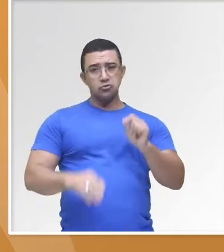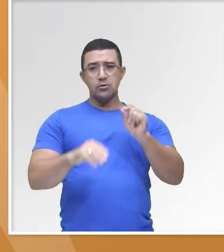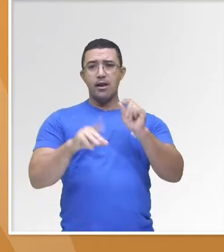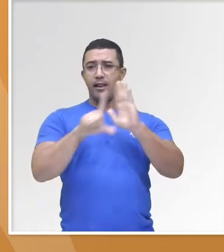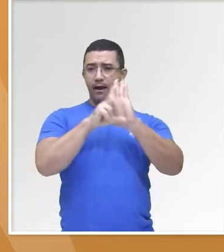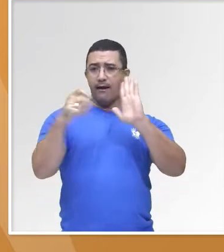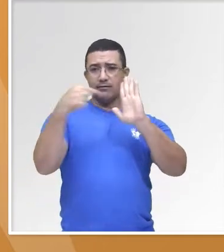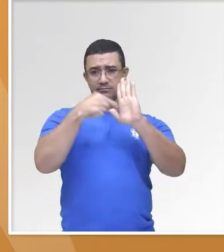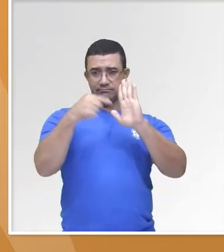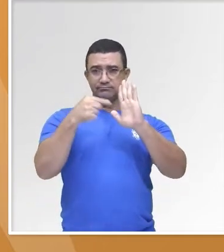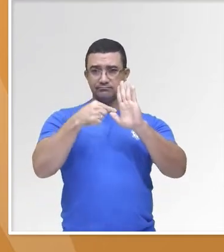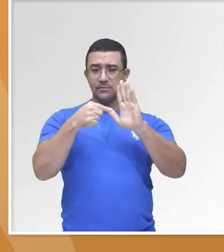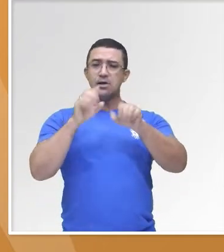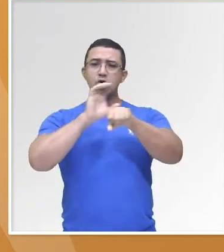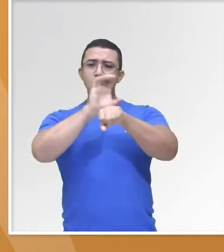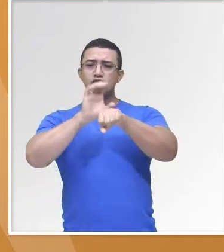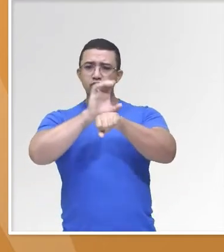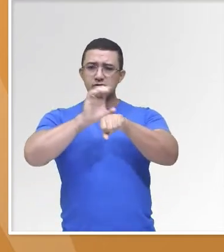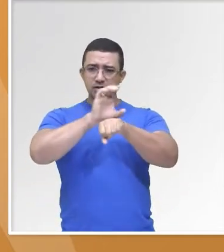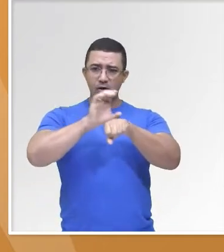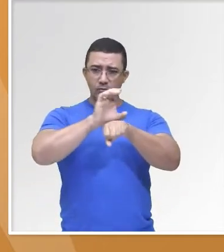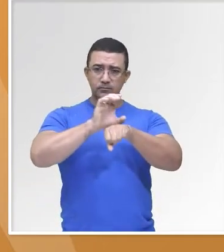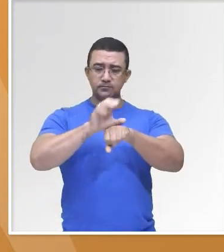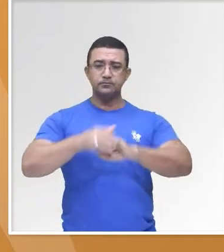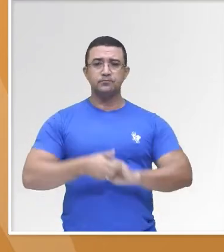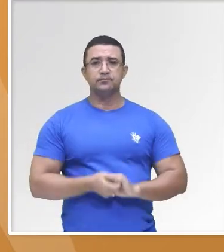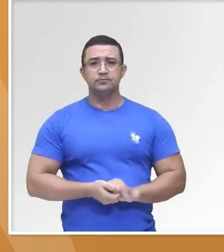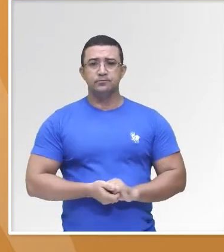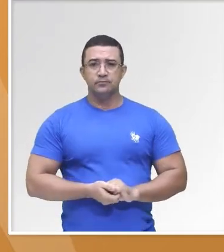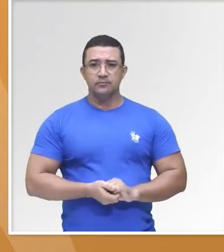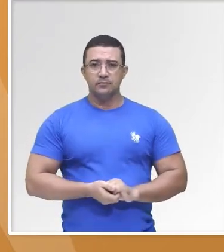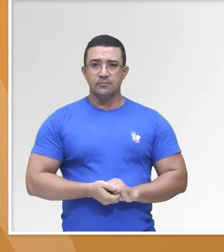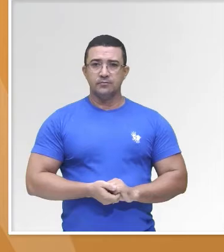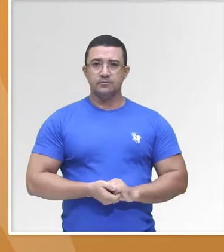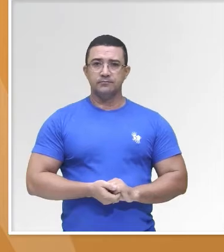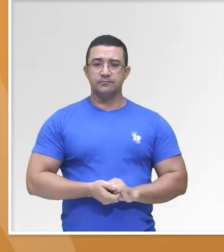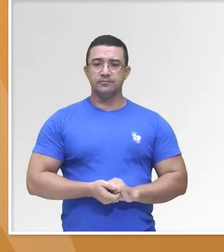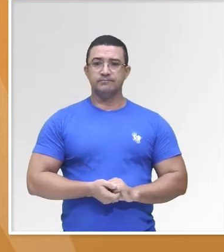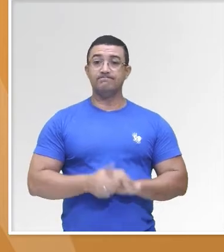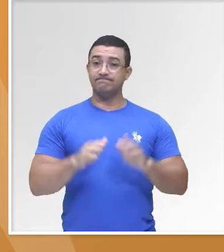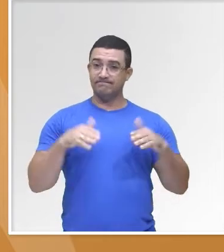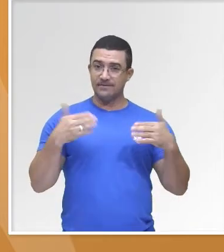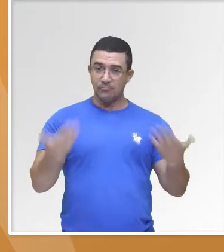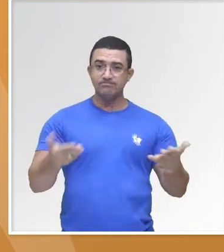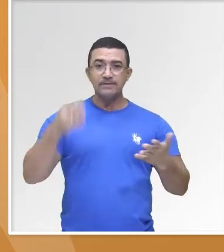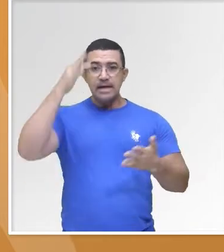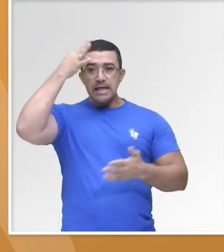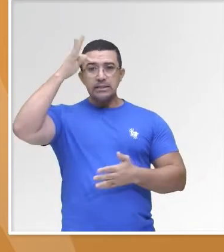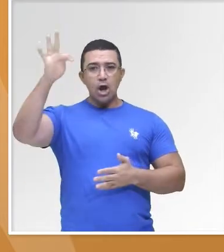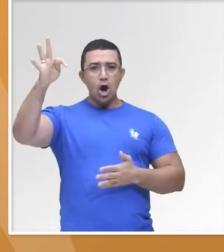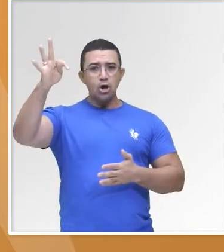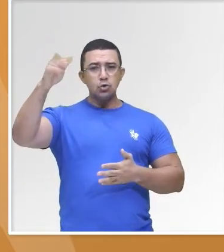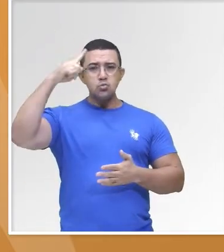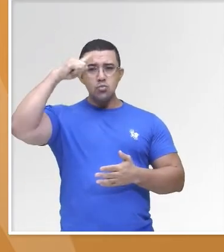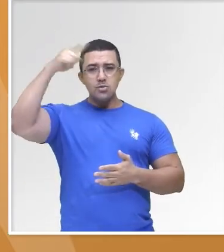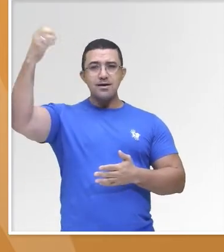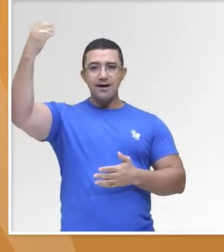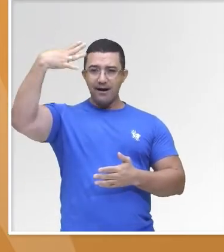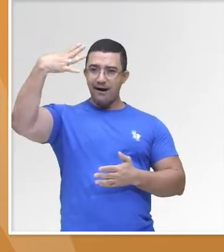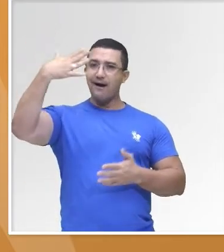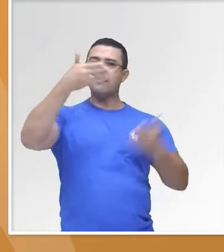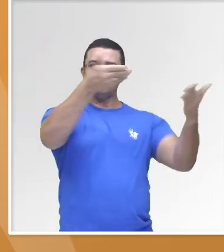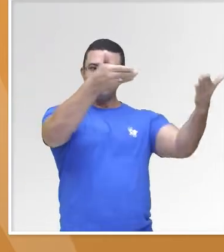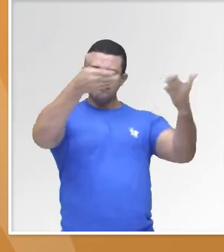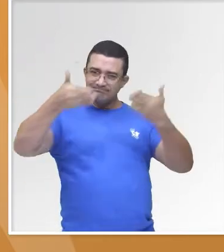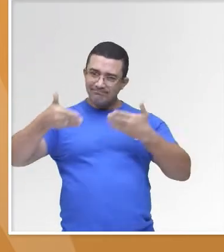na Constituição. Então entenderam aí? Uau! Então esses teóricos iluministas trouxeram